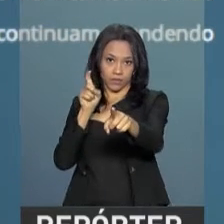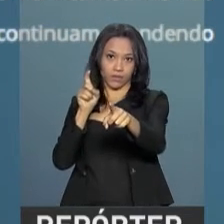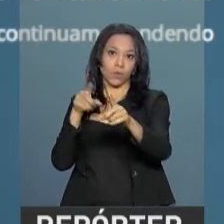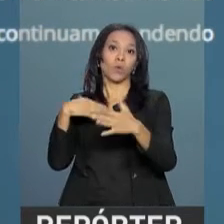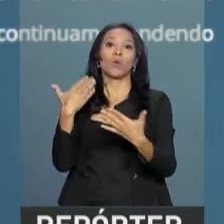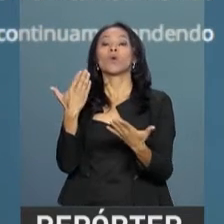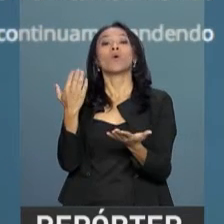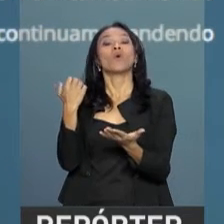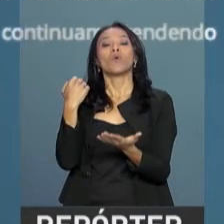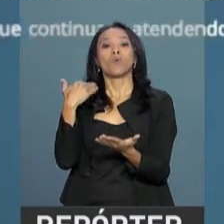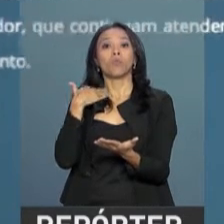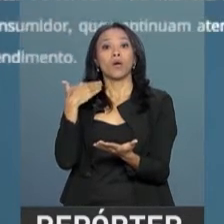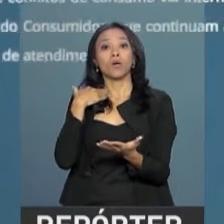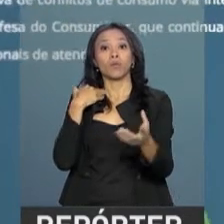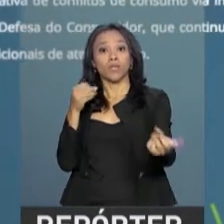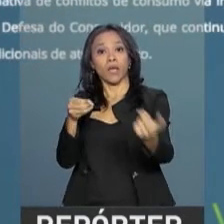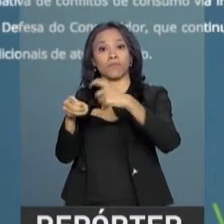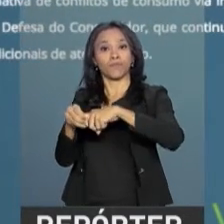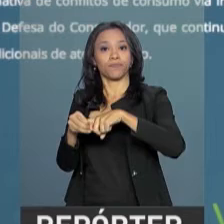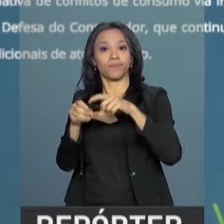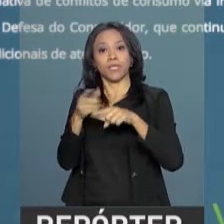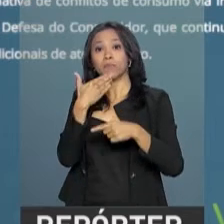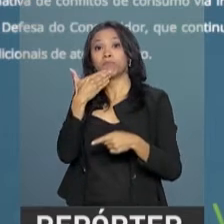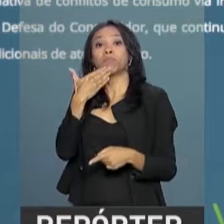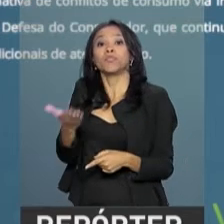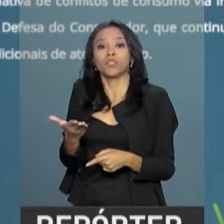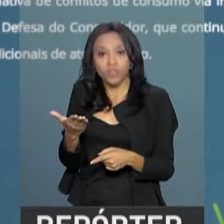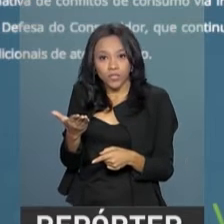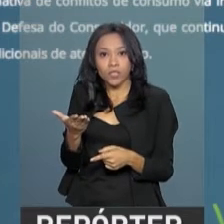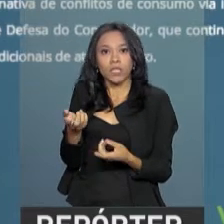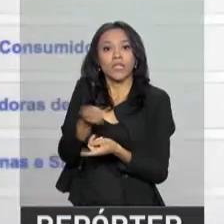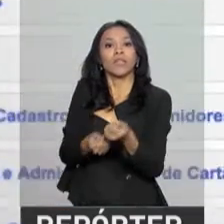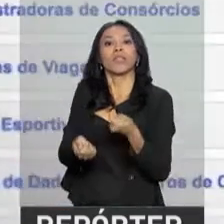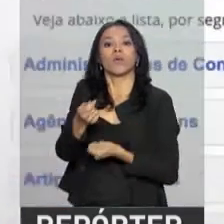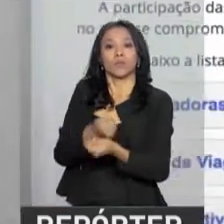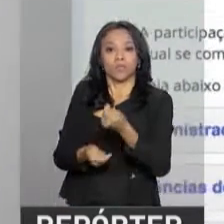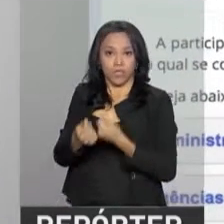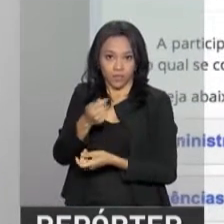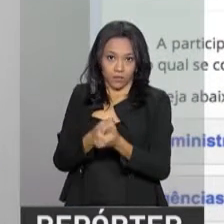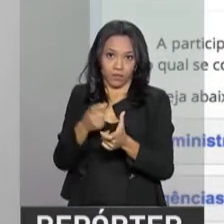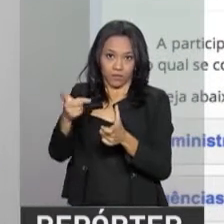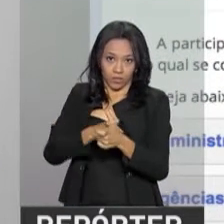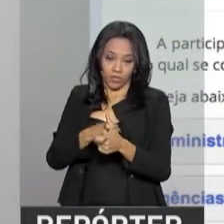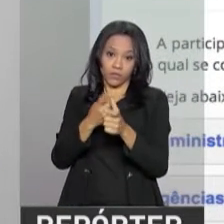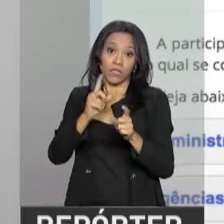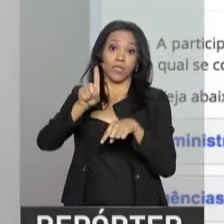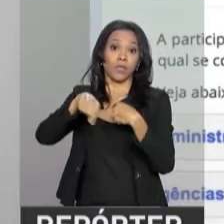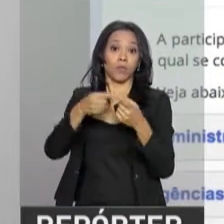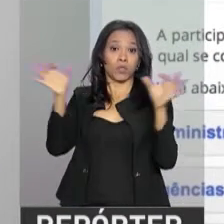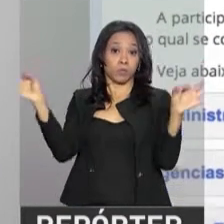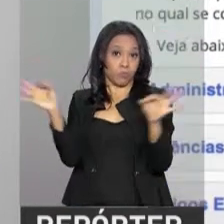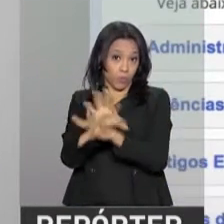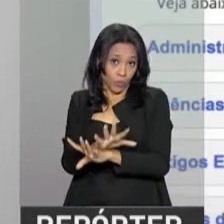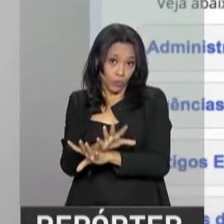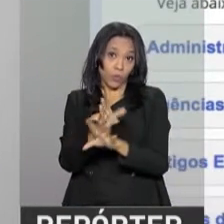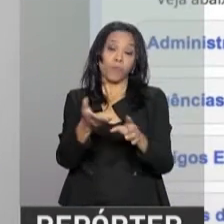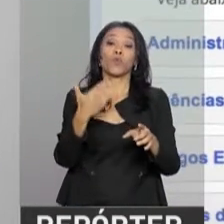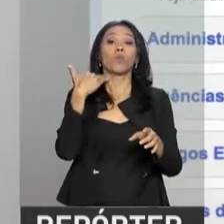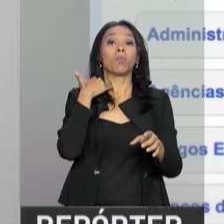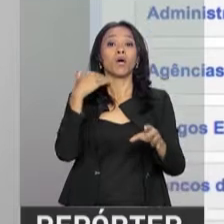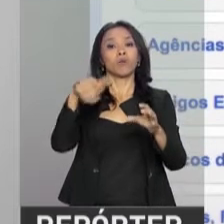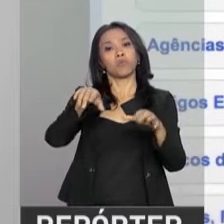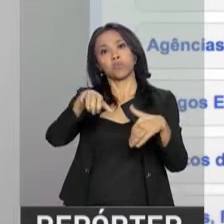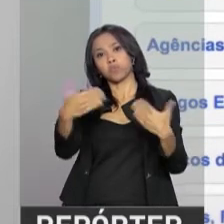financeira cadastrada e formalizar a solicitação de renegociação de débitos. Depois de finalizar o registro, o banco